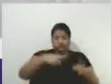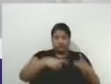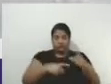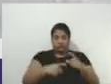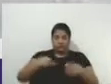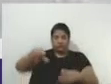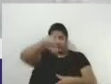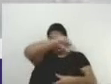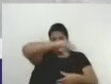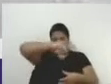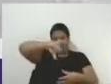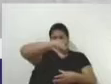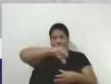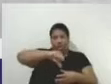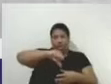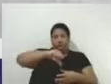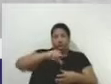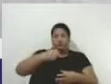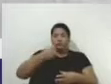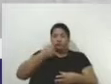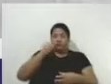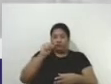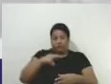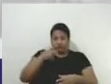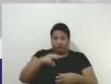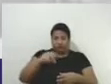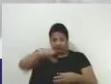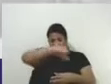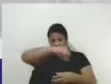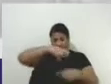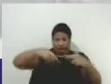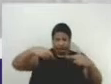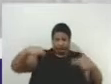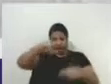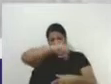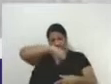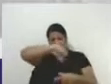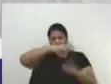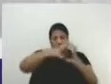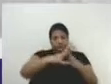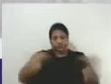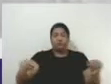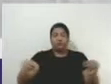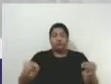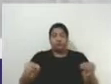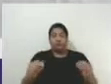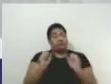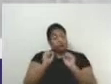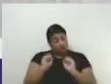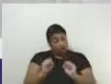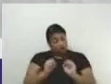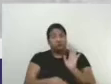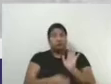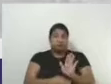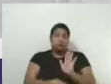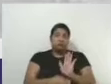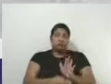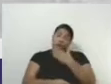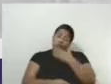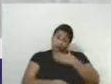certeza, essa ação e outras ações, a gente poderia ter um enfrentamento muito melhor.